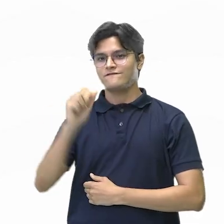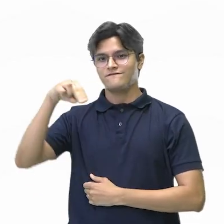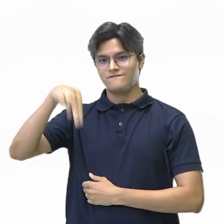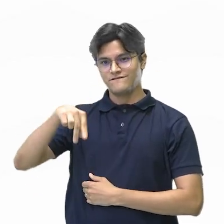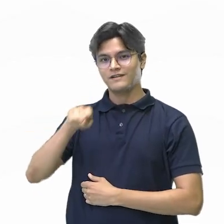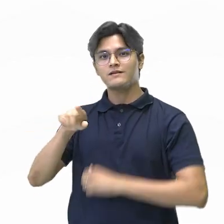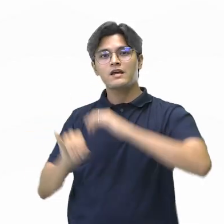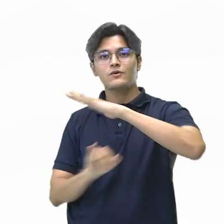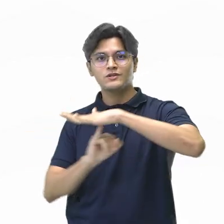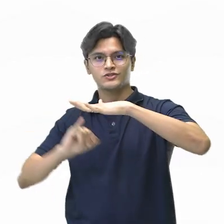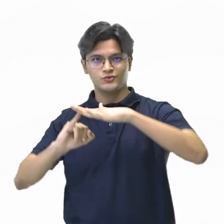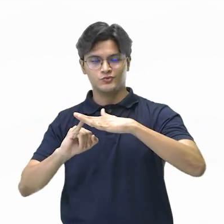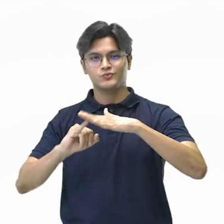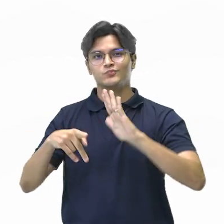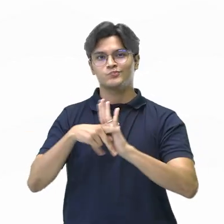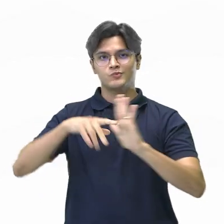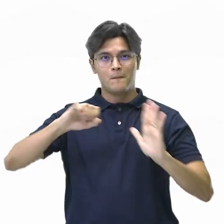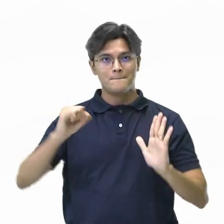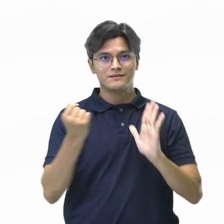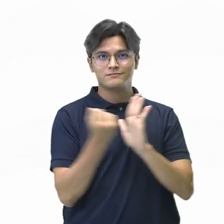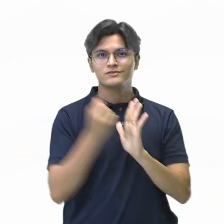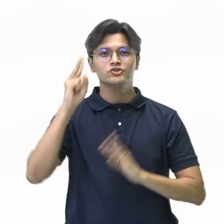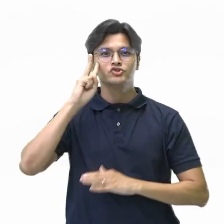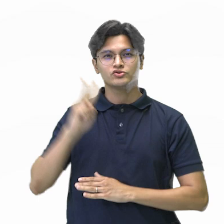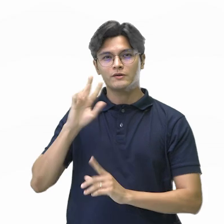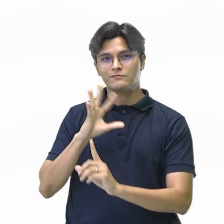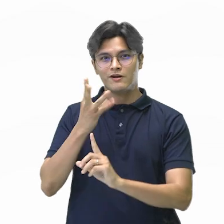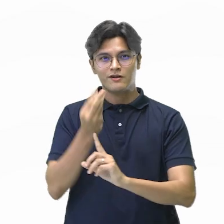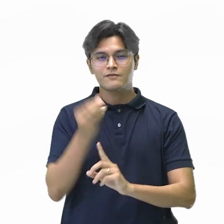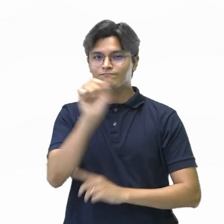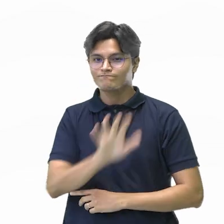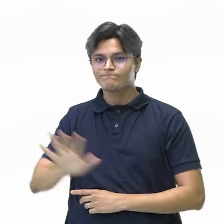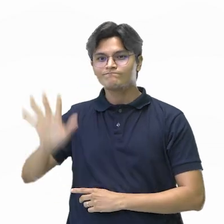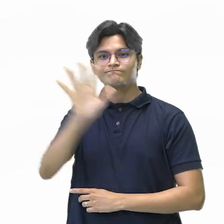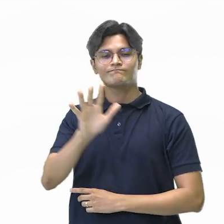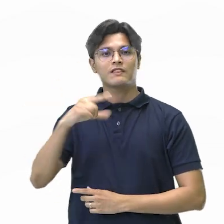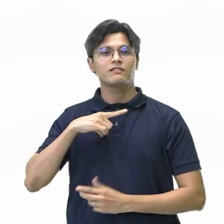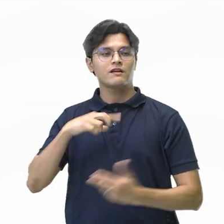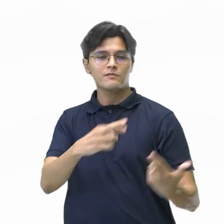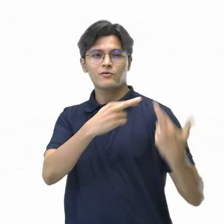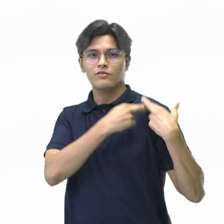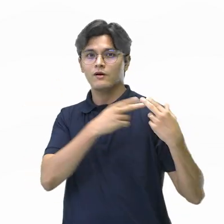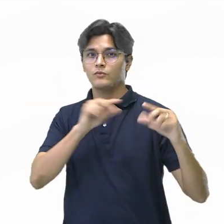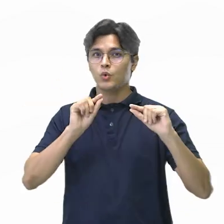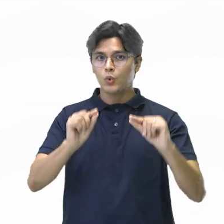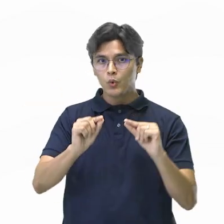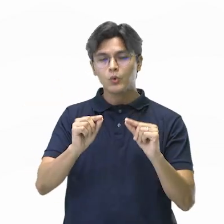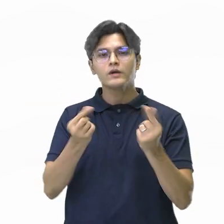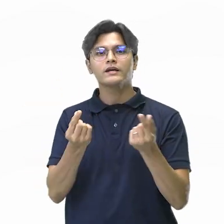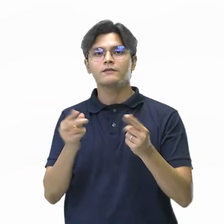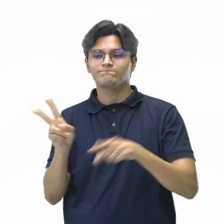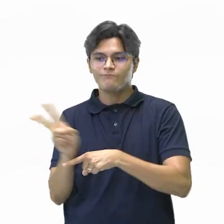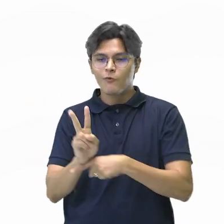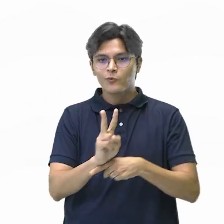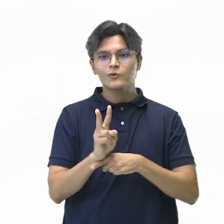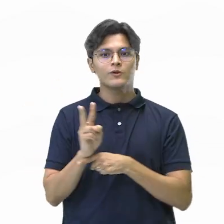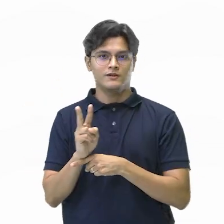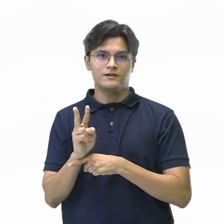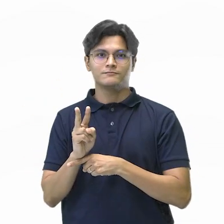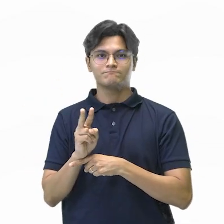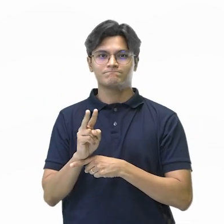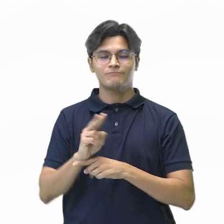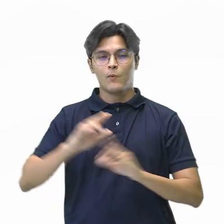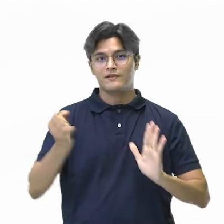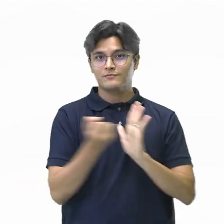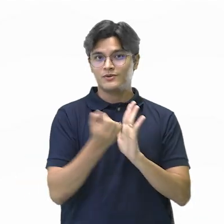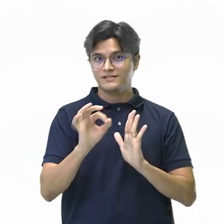Patrimônio Histórico e Artístico Nacional, responsável exatamente por promover e coordenar essa preservação. E aqui nós